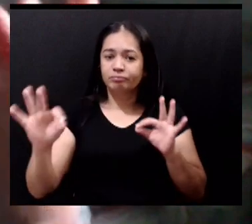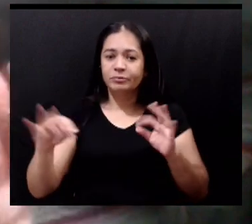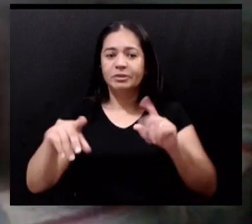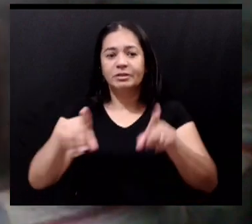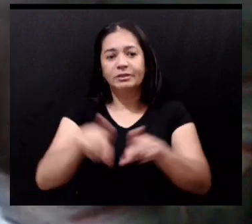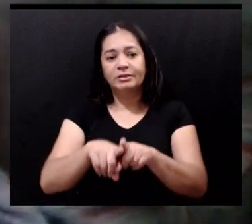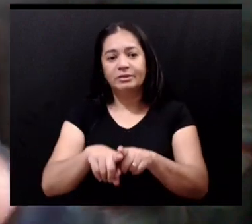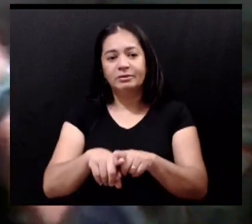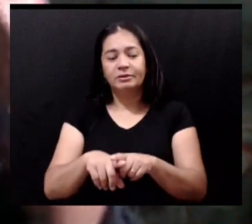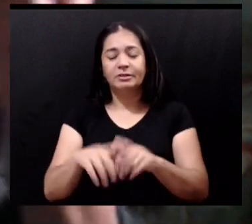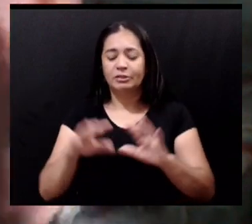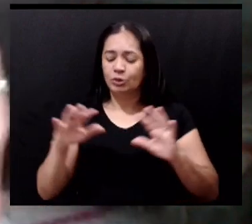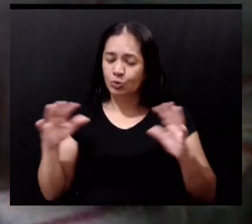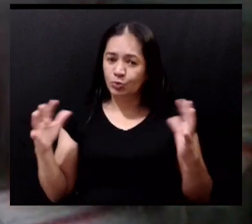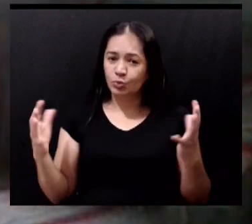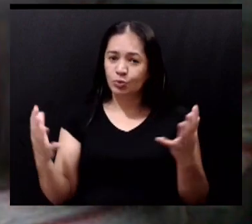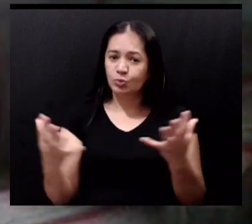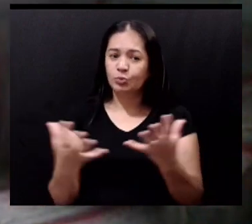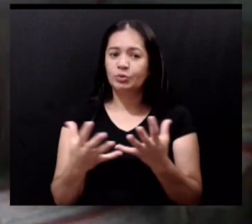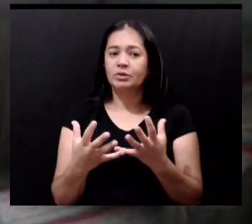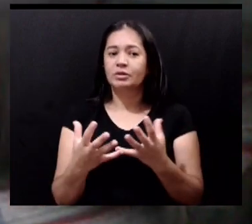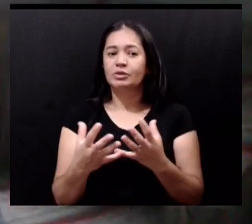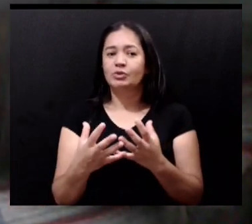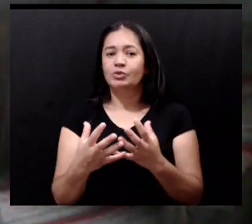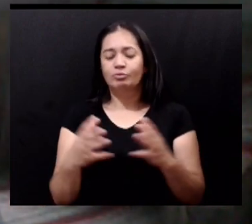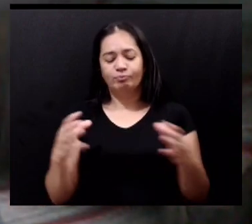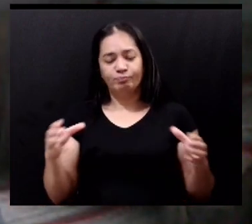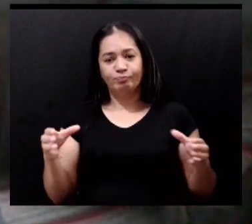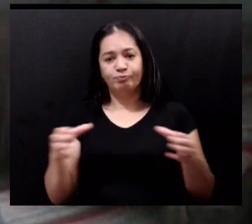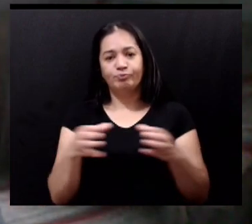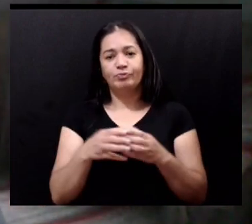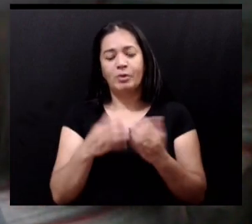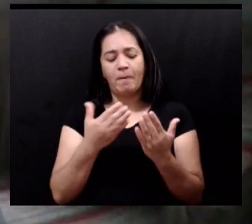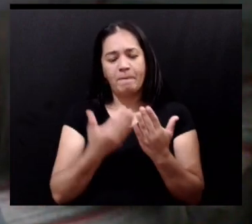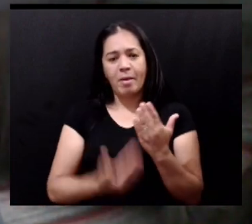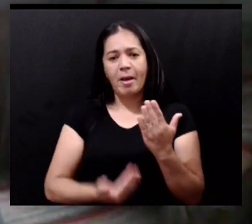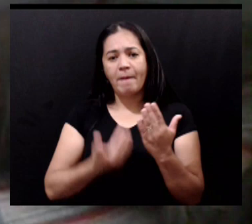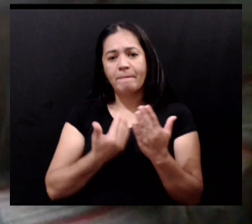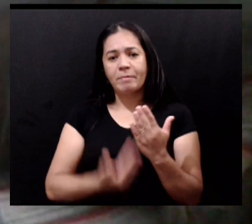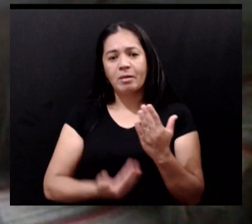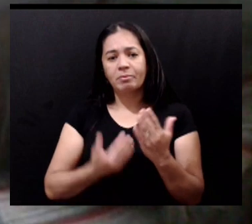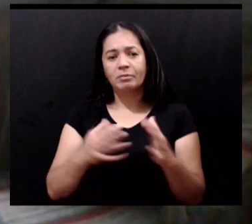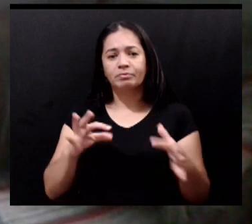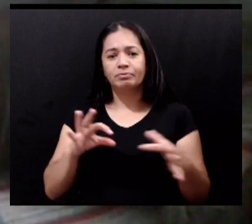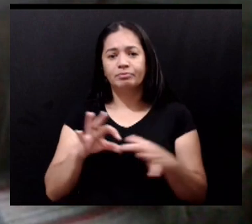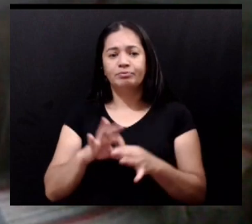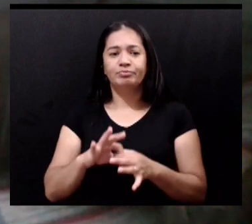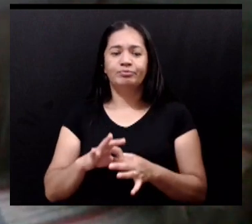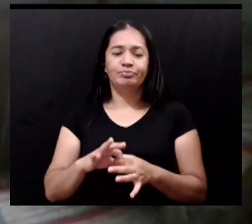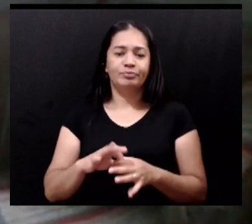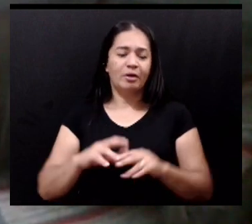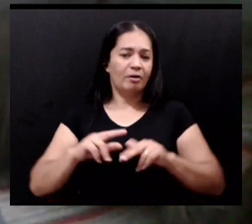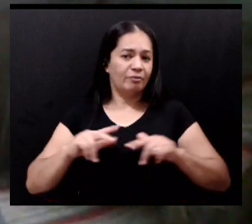esse conjunto de perdas ligadas aos adoecimentos graves,